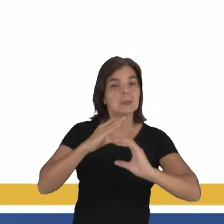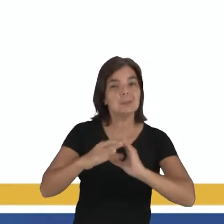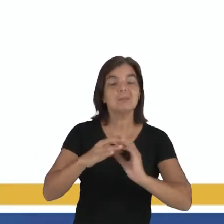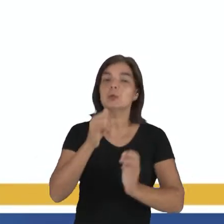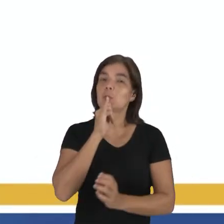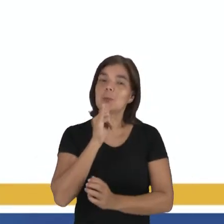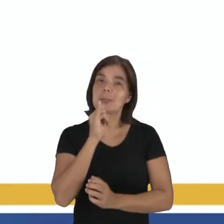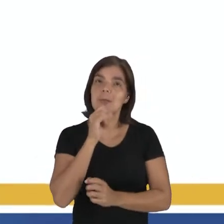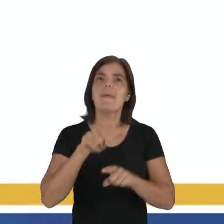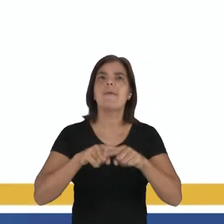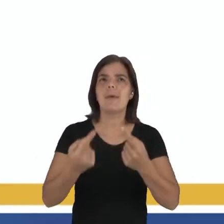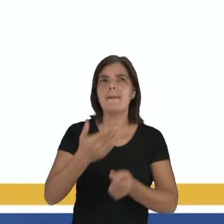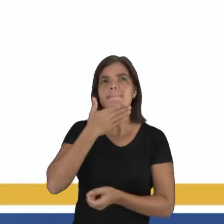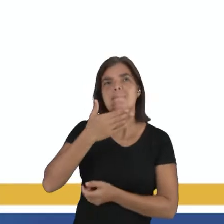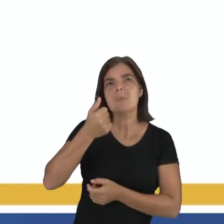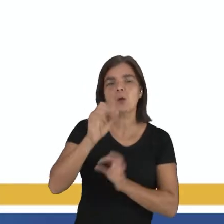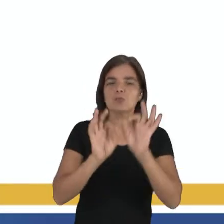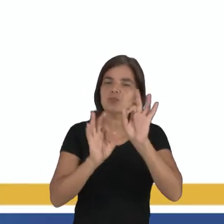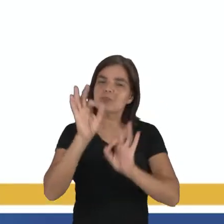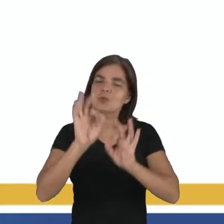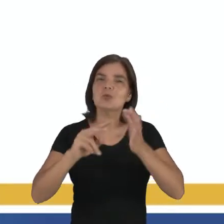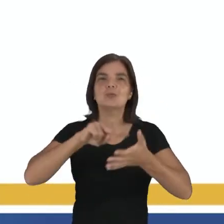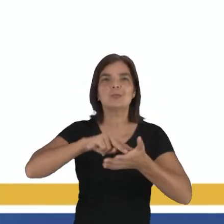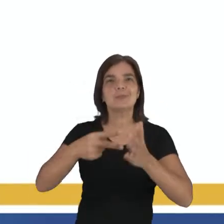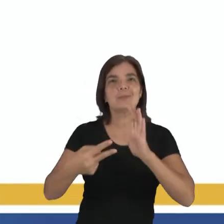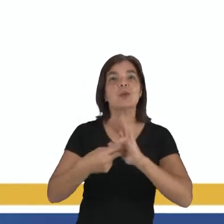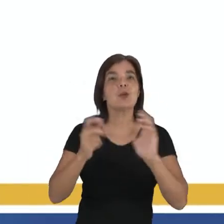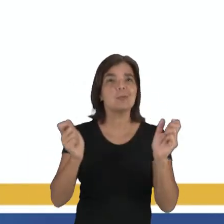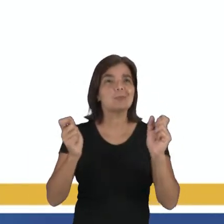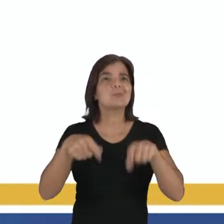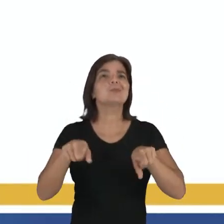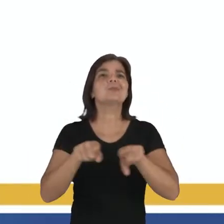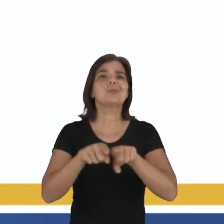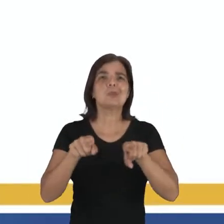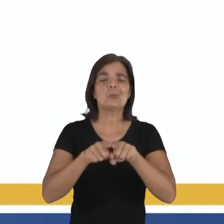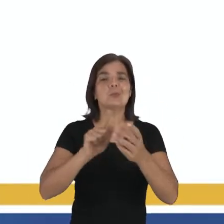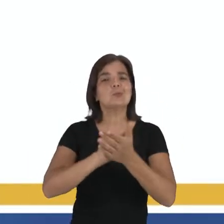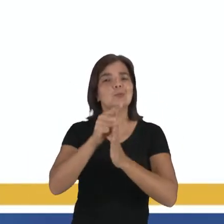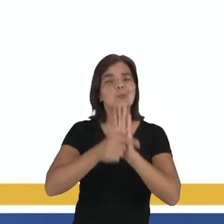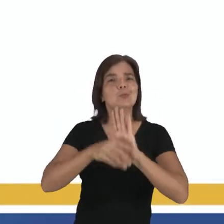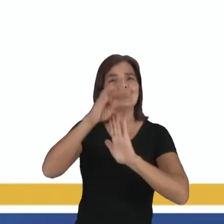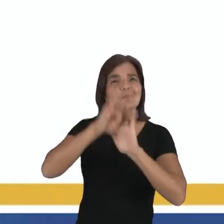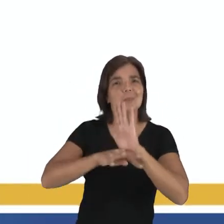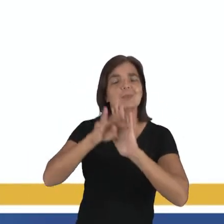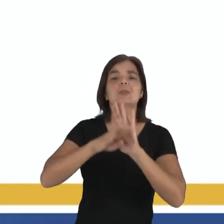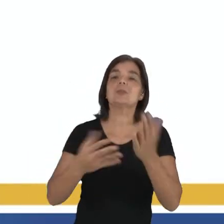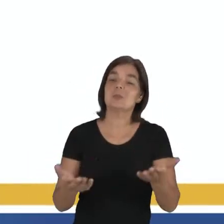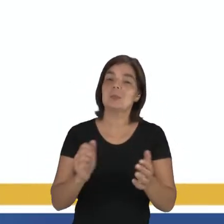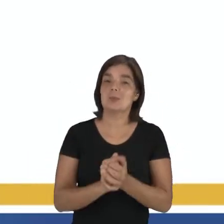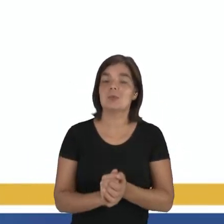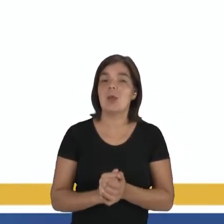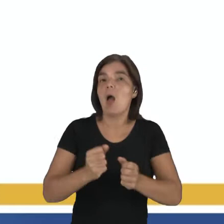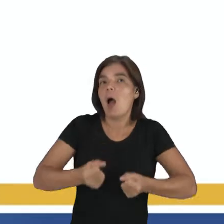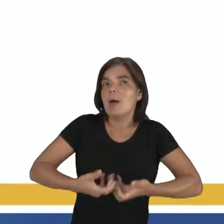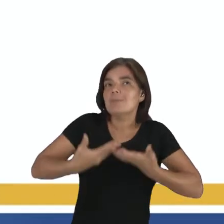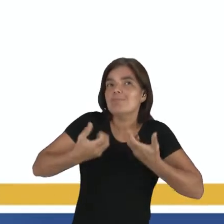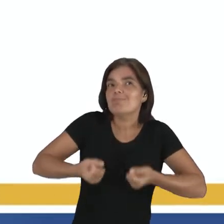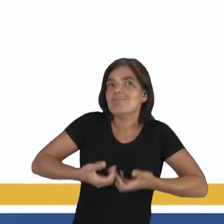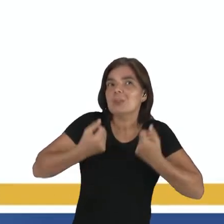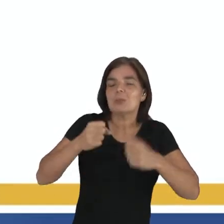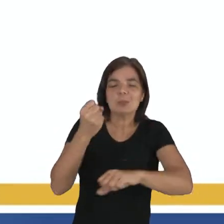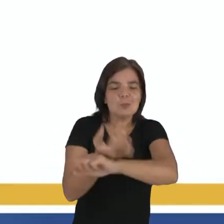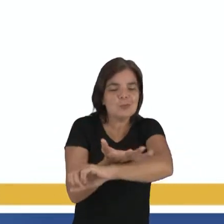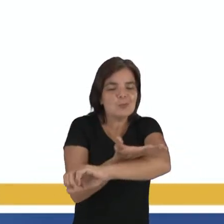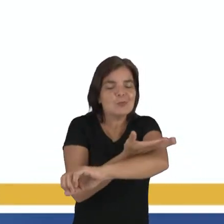na canção, permitem uma melhor construção de sentido e possibilitam, em determinados gêneros